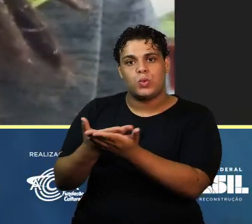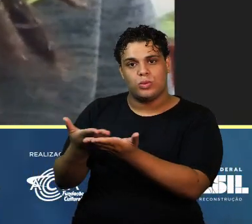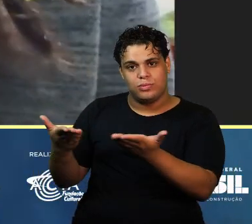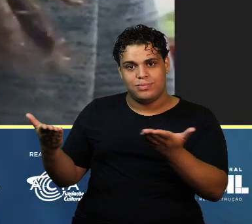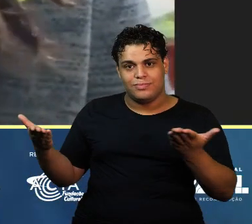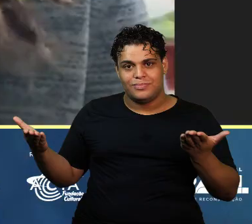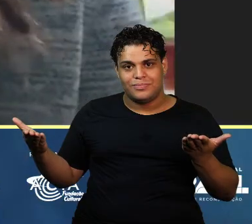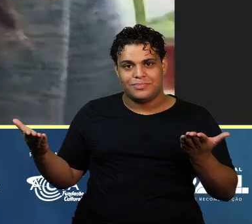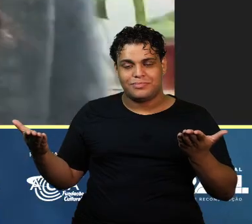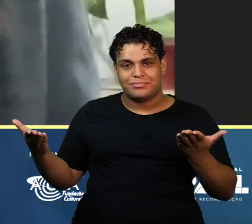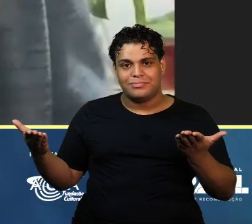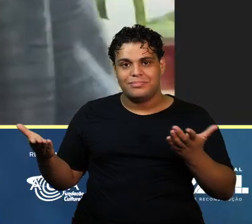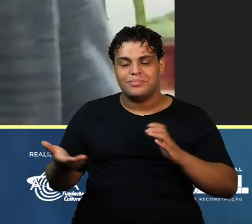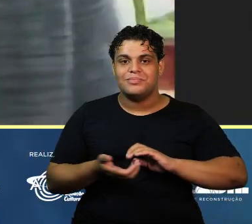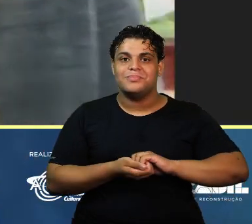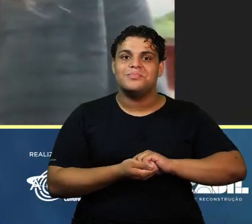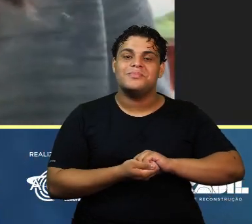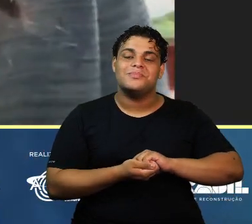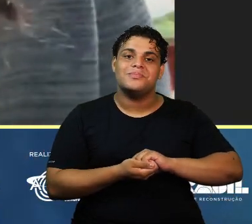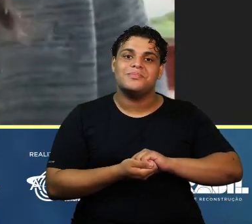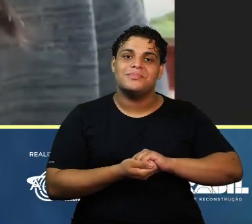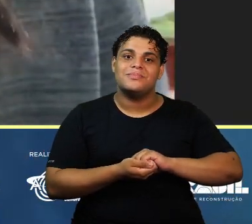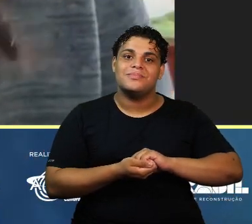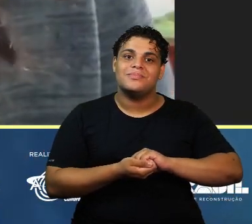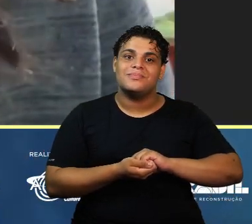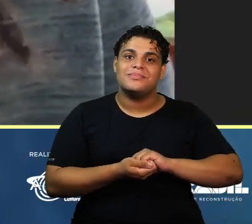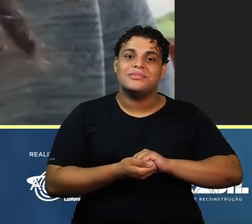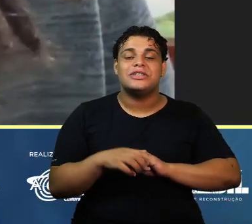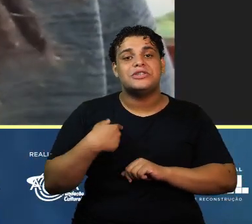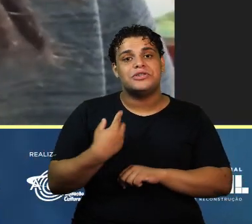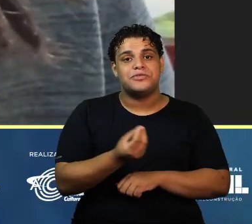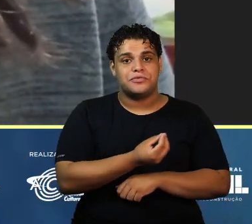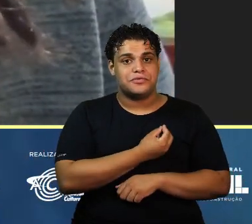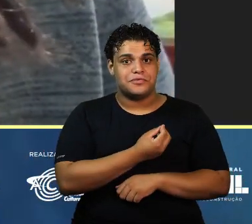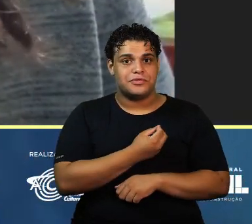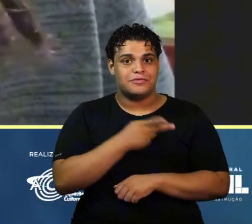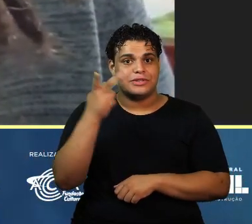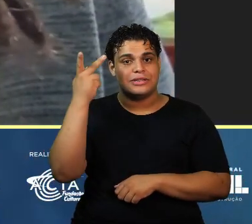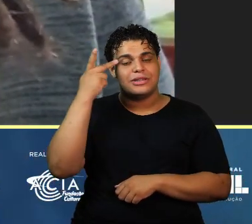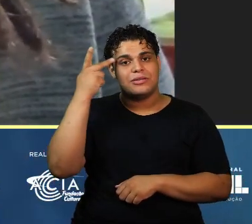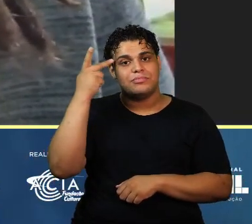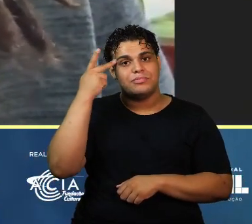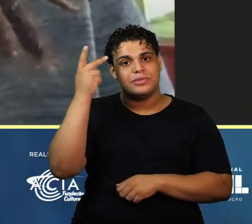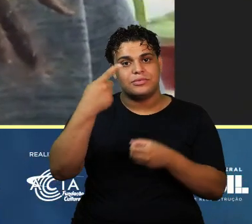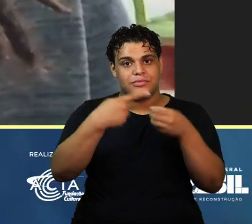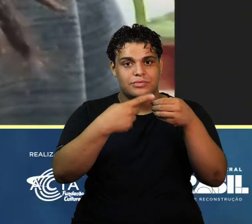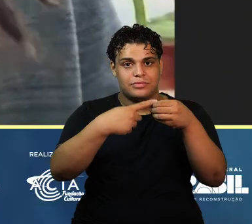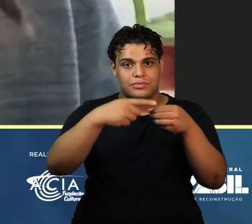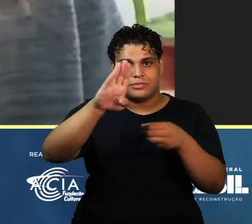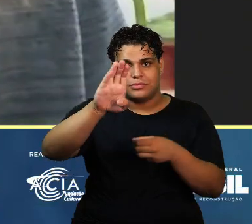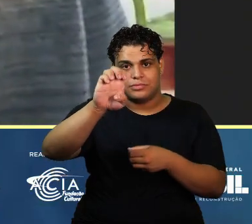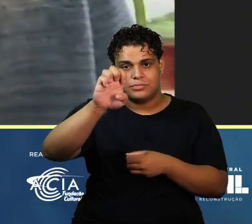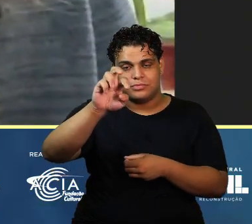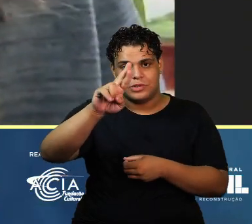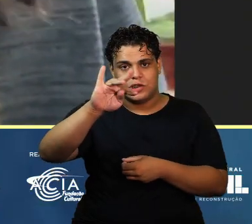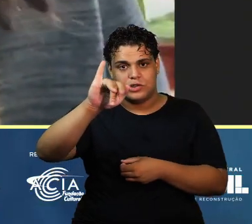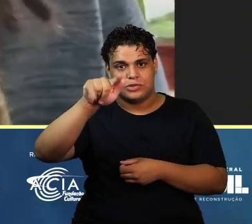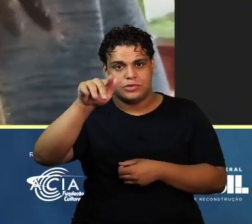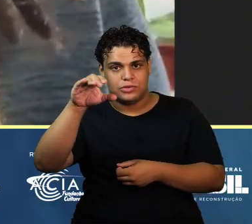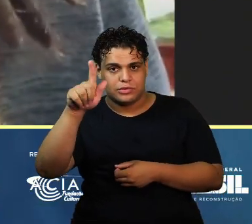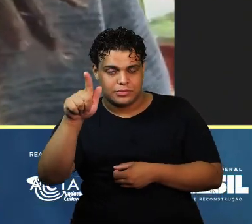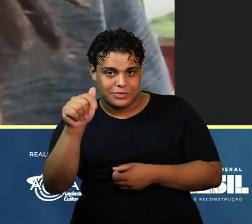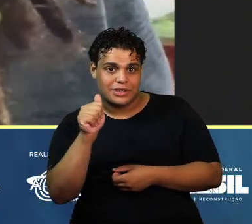que estão nos assistindo. Eu moro no litoral de São Paulo, né, cidade de Bertioga. Eu